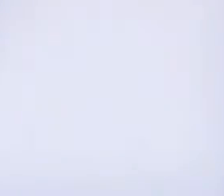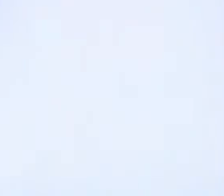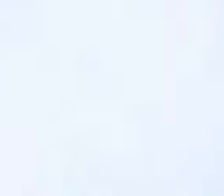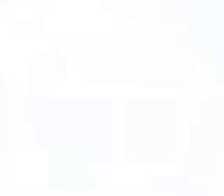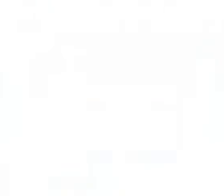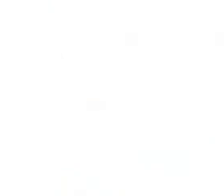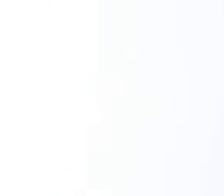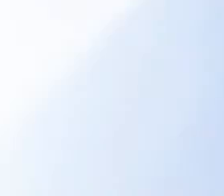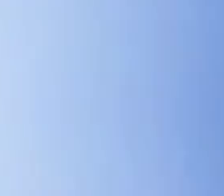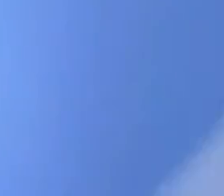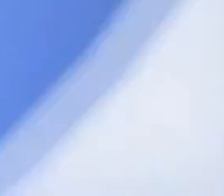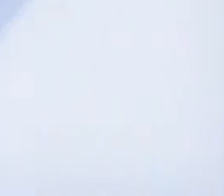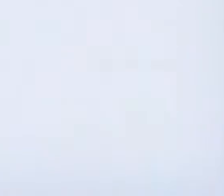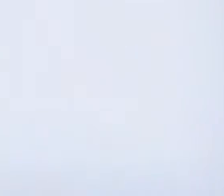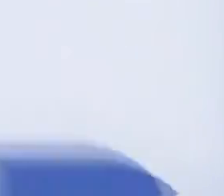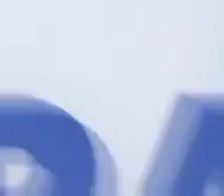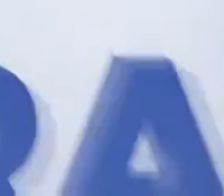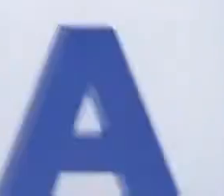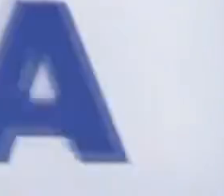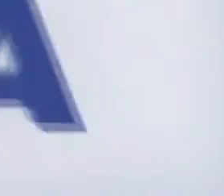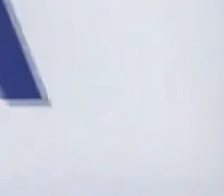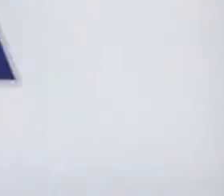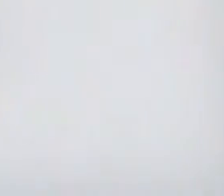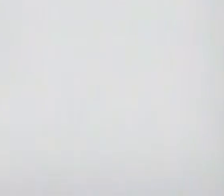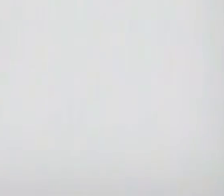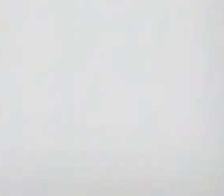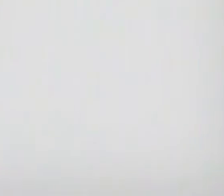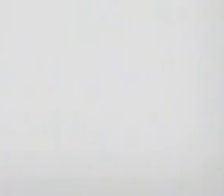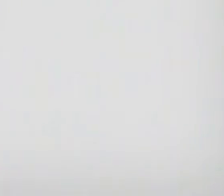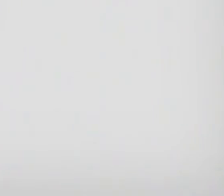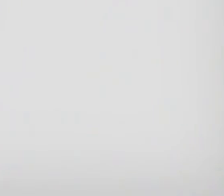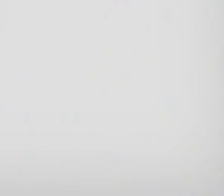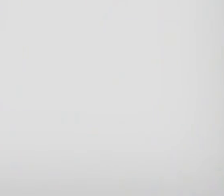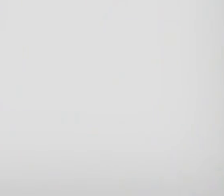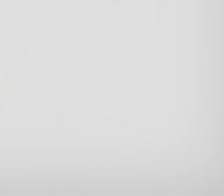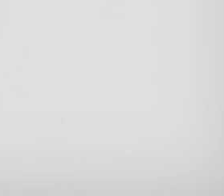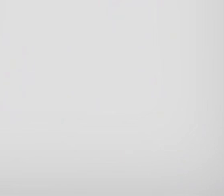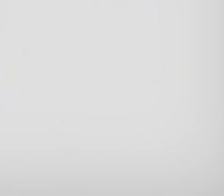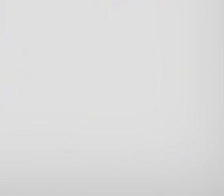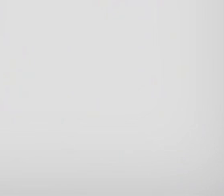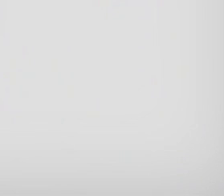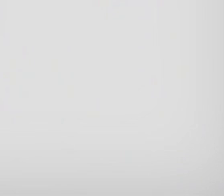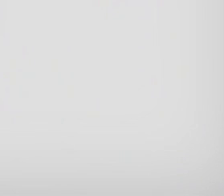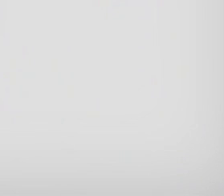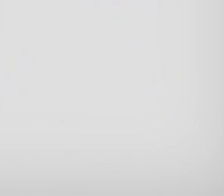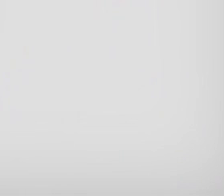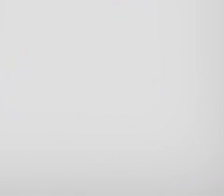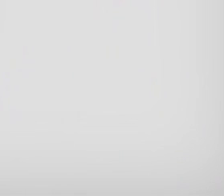TV Câmara, Campinas.